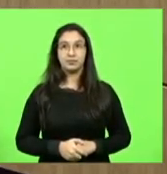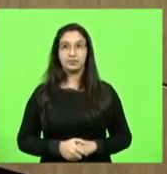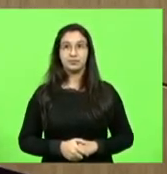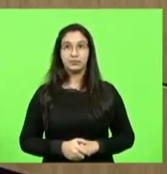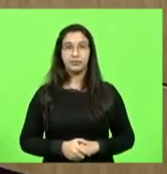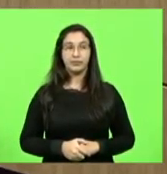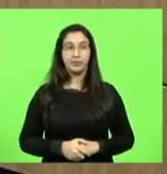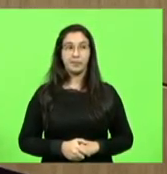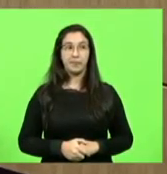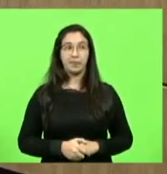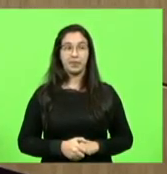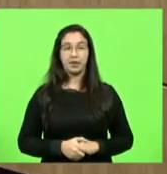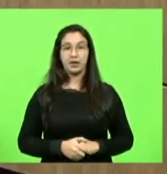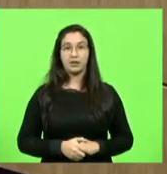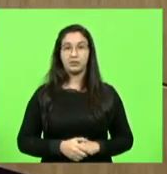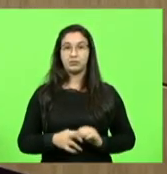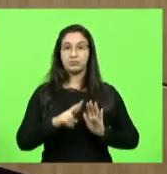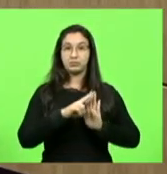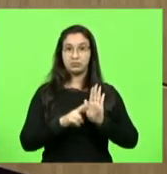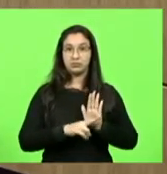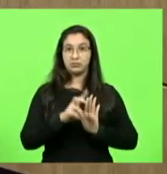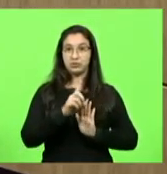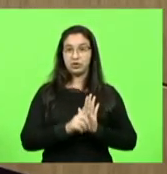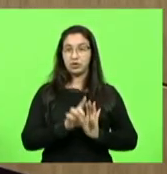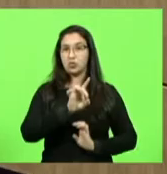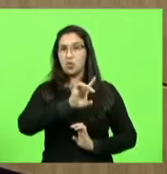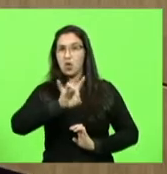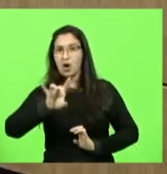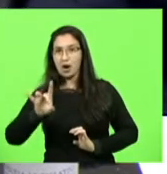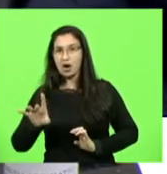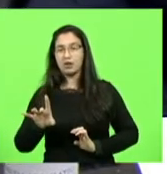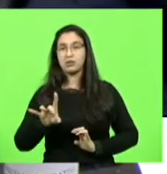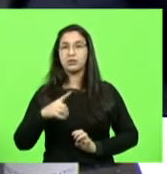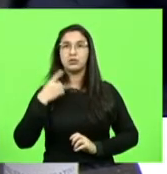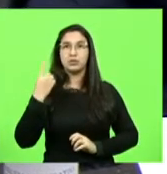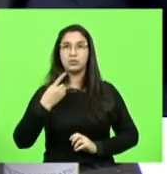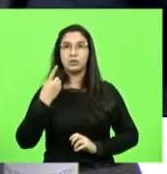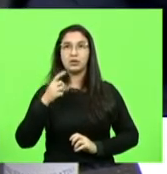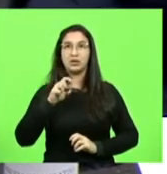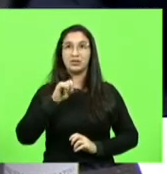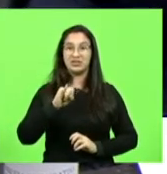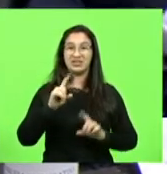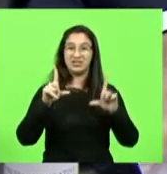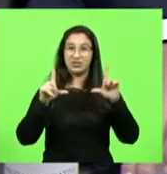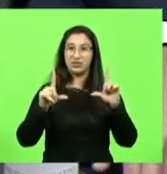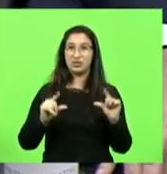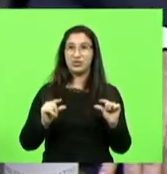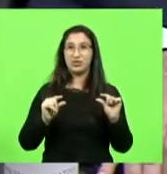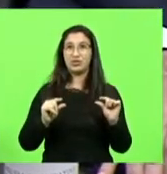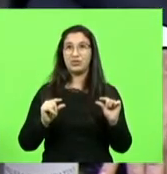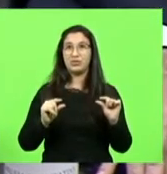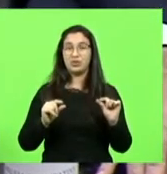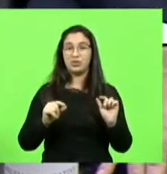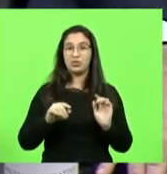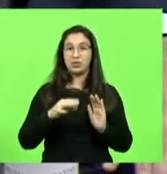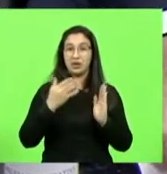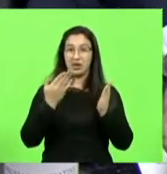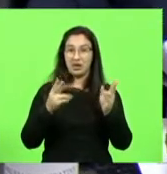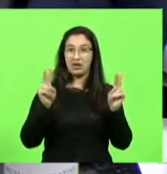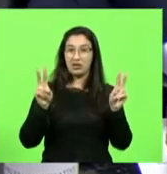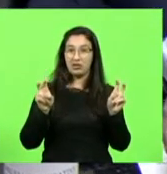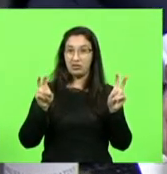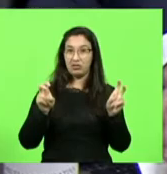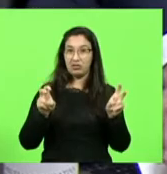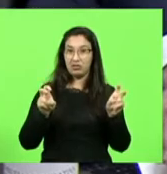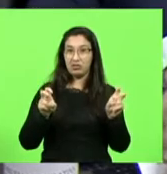tirar o direito regimental de cada deputado, se nós reduzíssemos nessa matéria